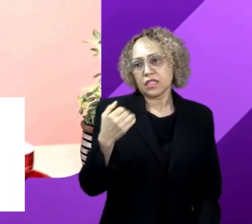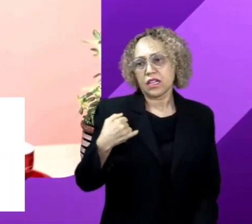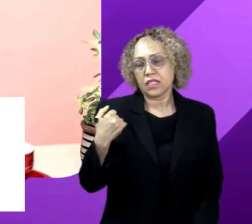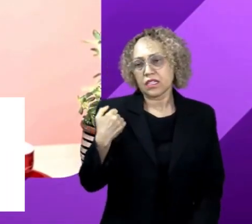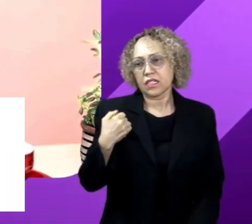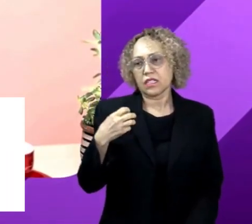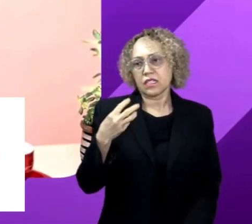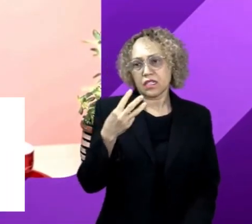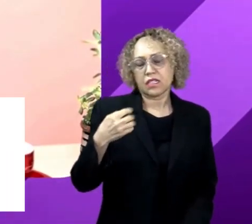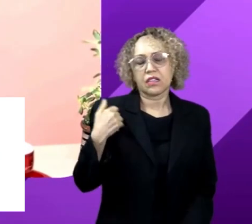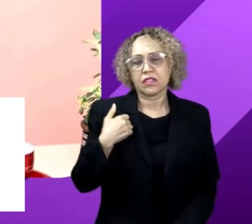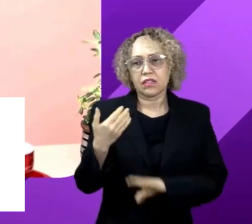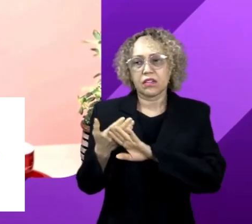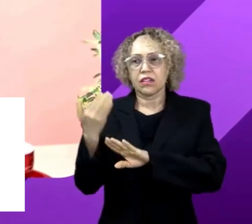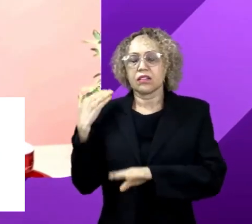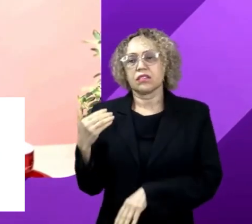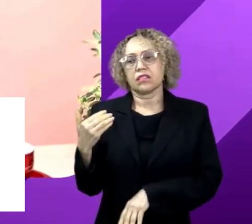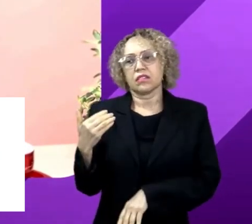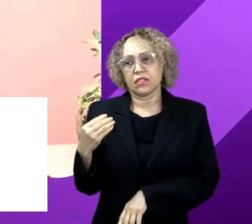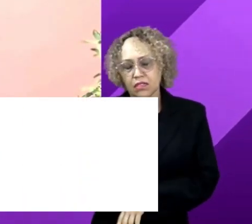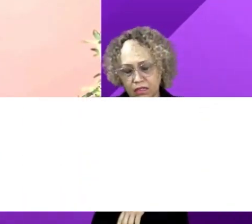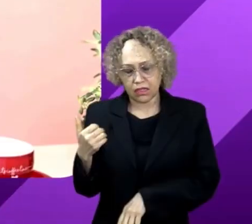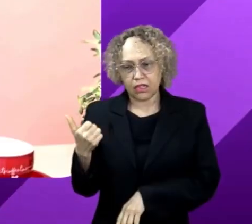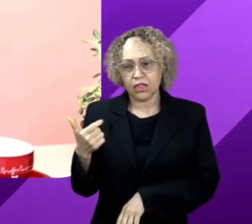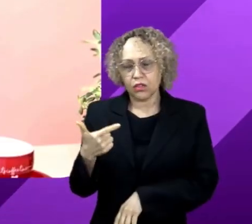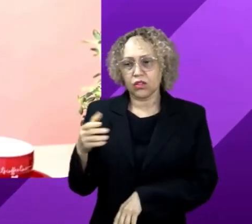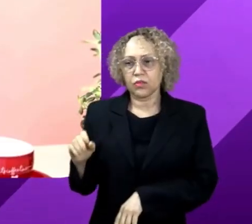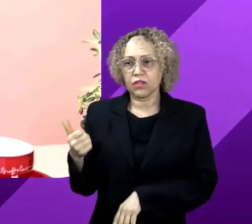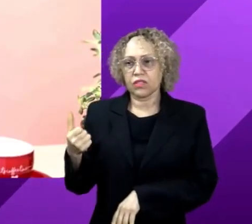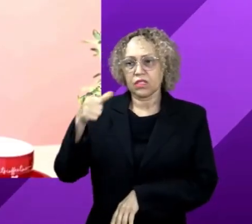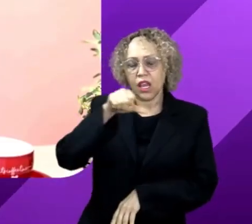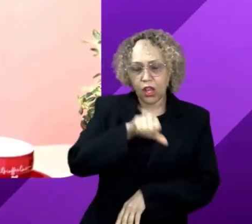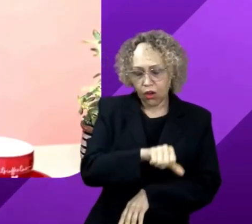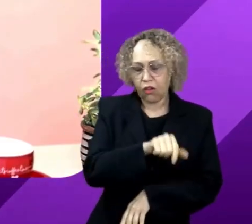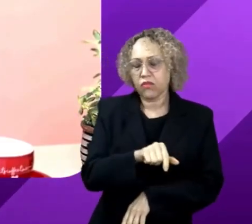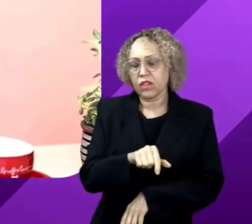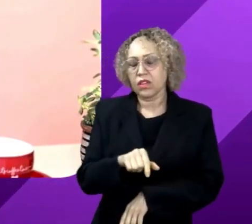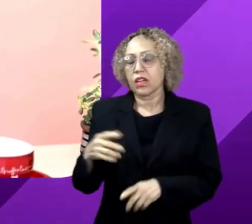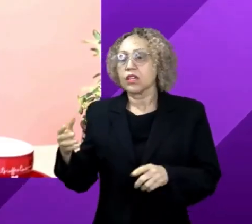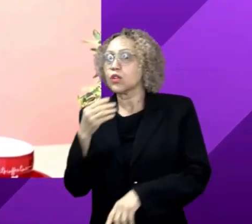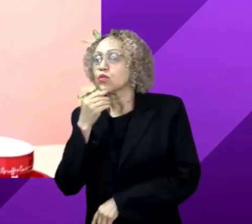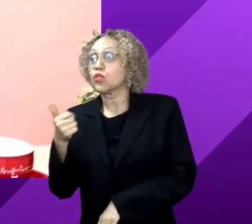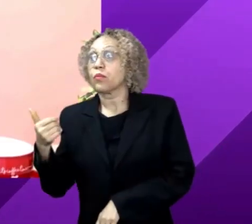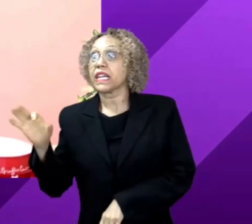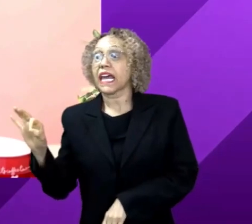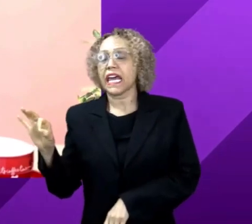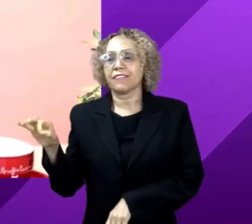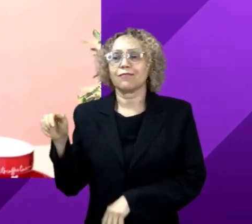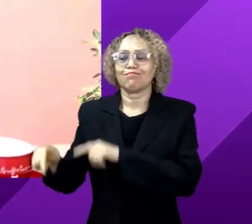em 2019, contra 9 a cada 10 dos homens nessa mesma condição. No